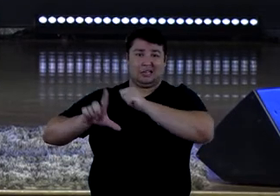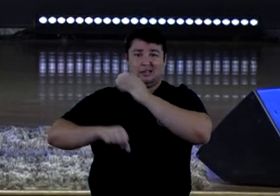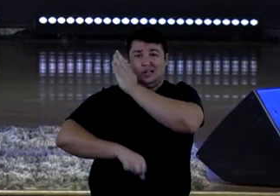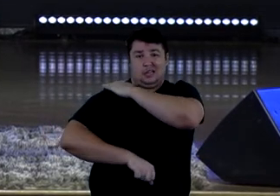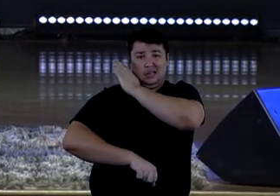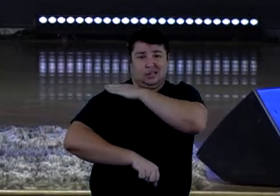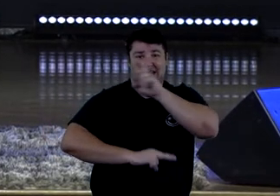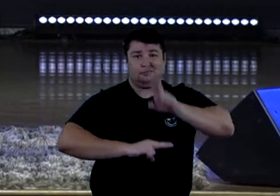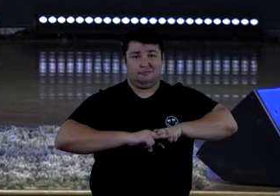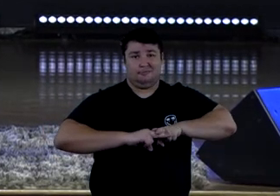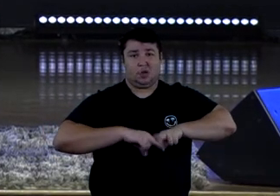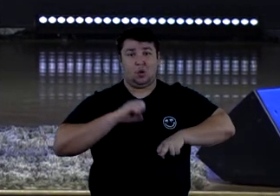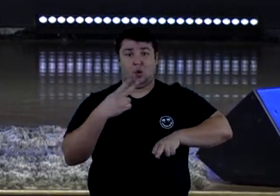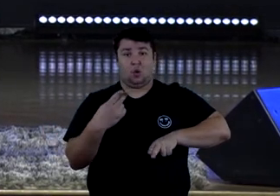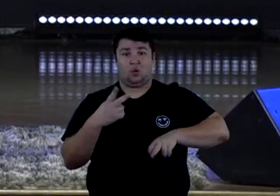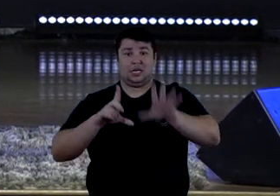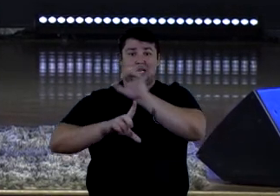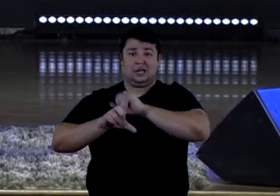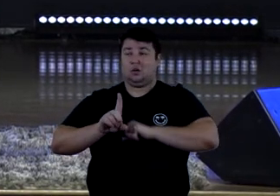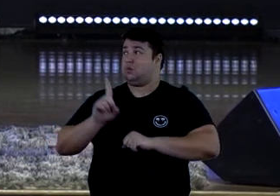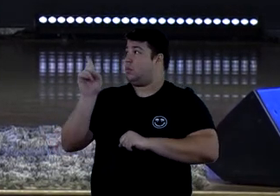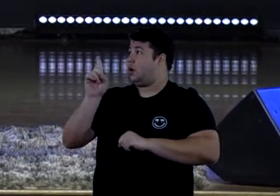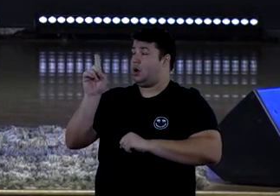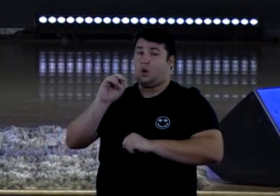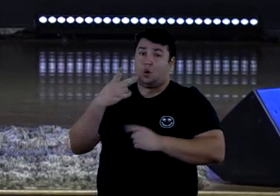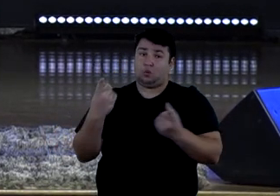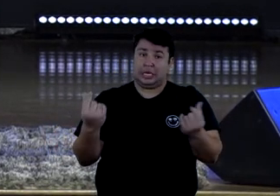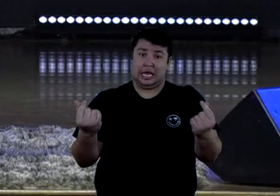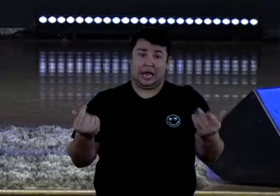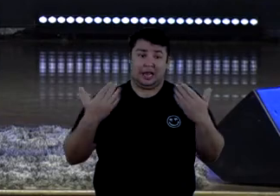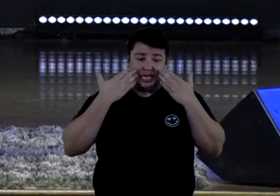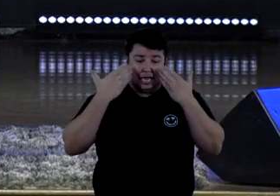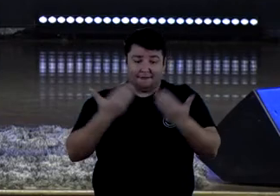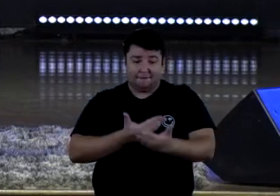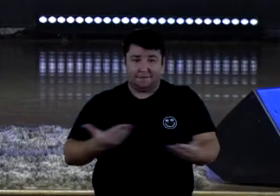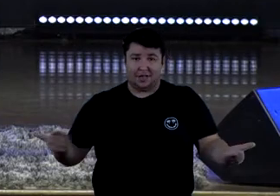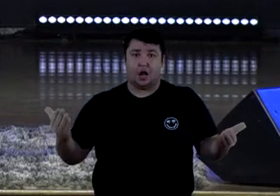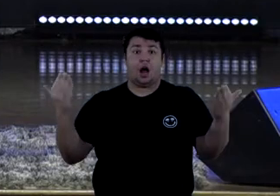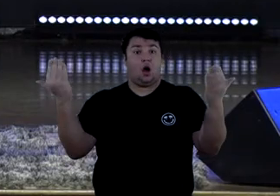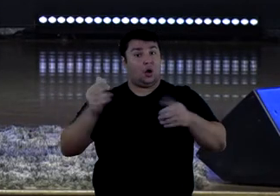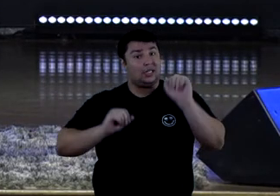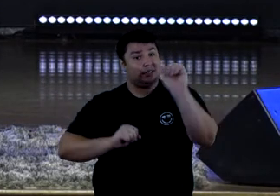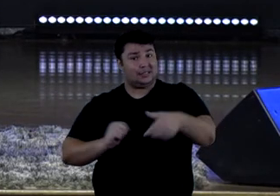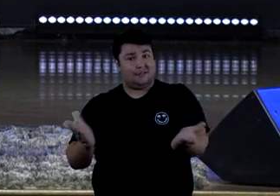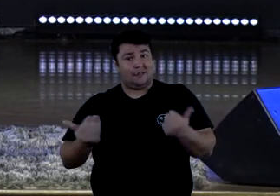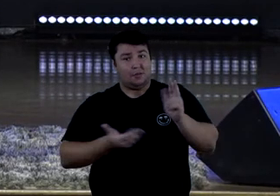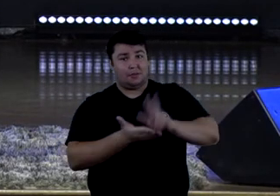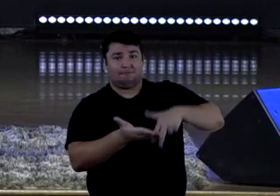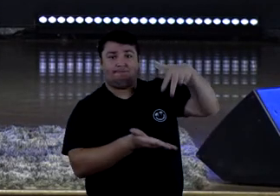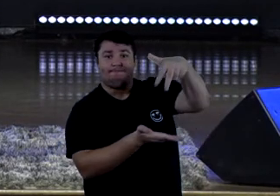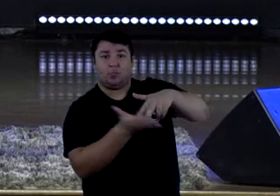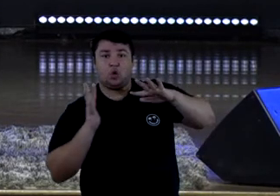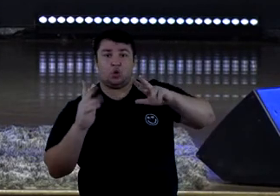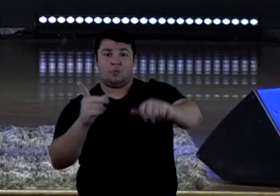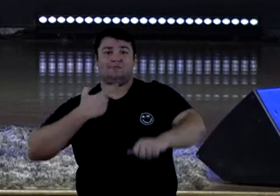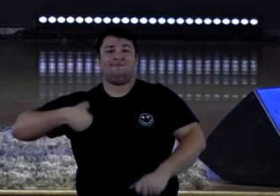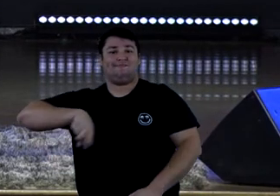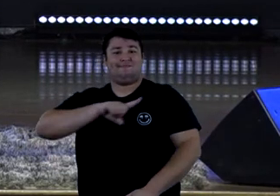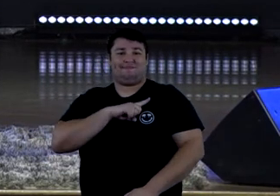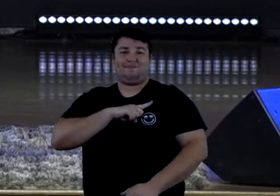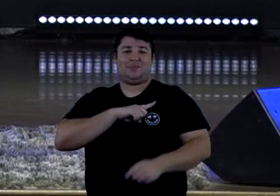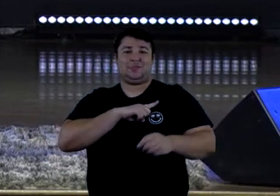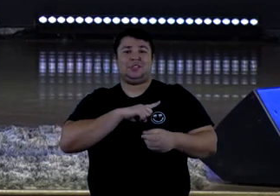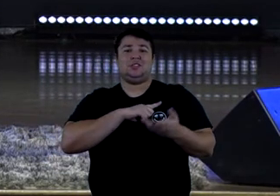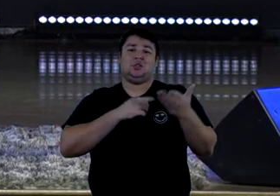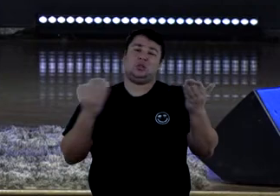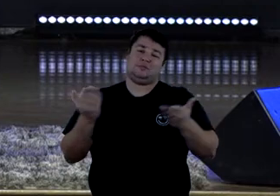cadeira, tá? Ou no QR Code aí, ou em espécie aqui à frente. Então agora sim, vamos colocar de pé todos nós. Nós vamos